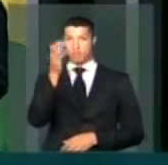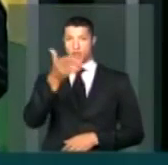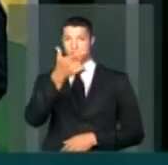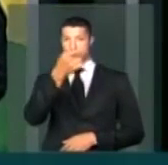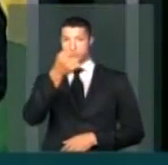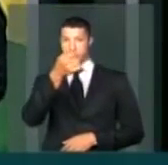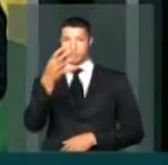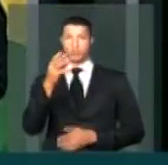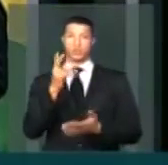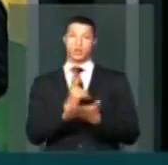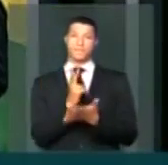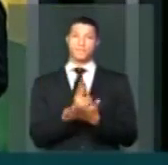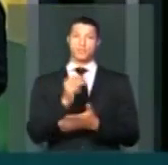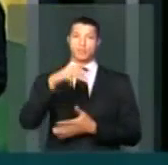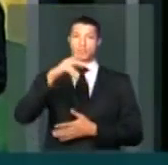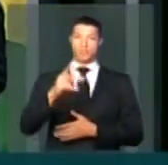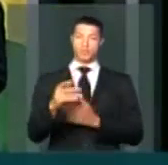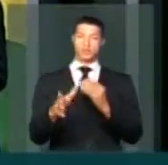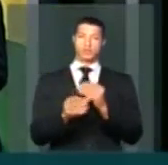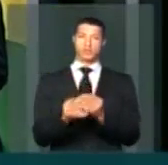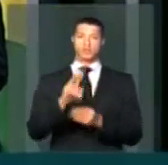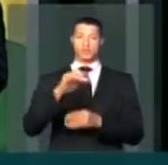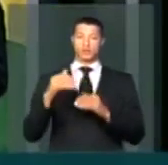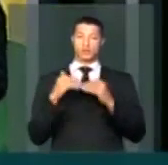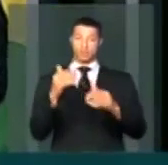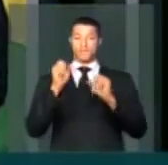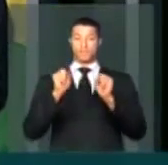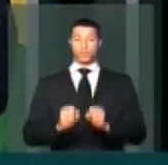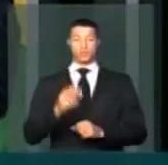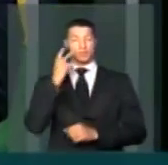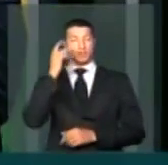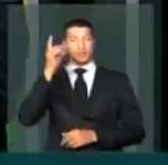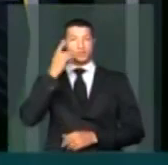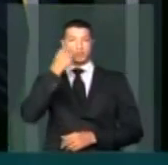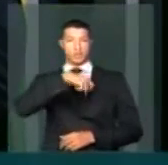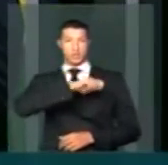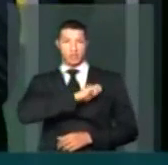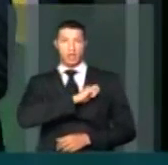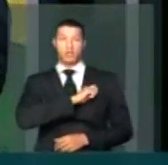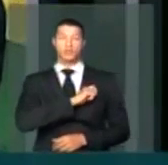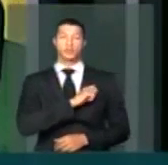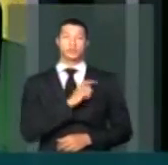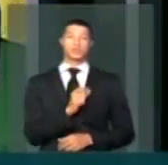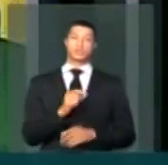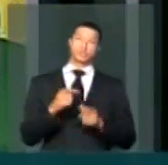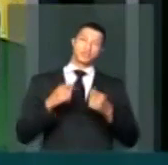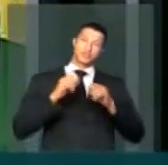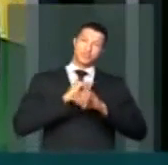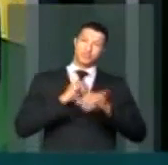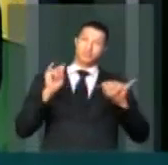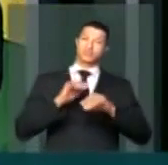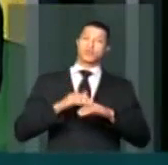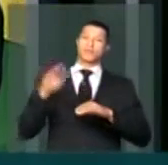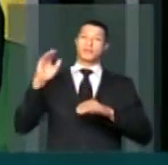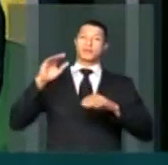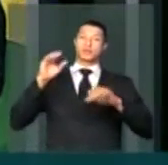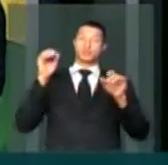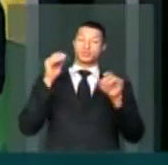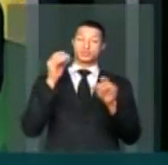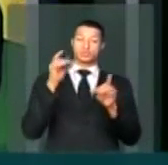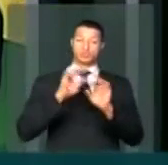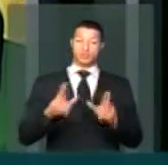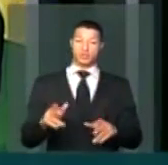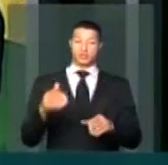657/2014. A mesma atribuirá maiores poderes aos delegados, que aumenta a indiferença